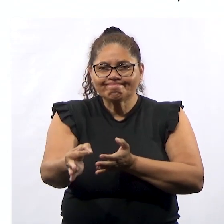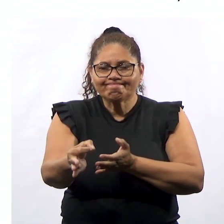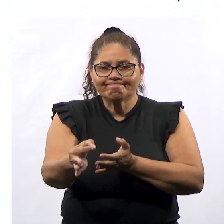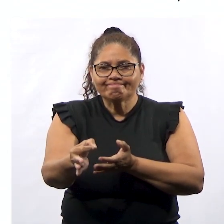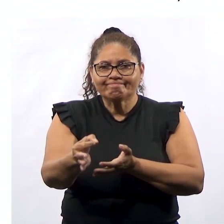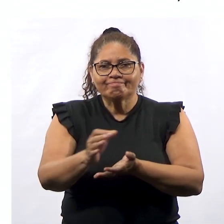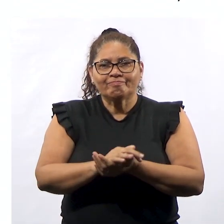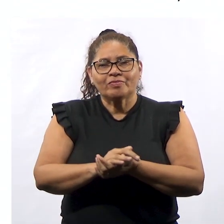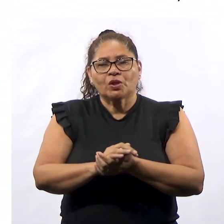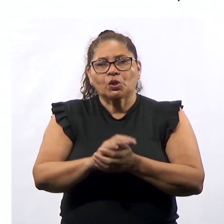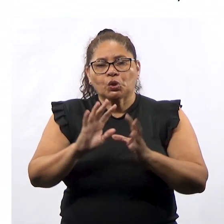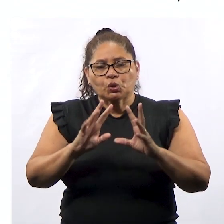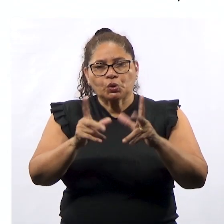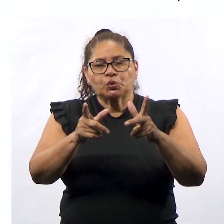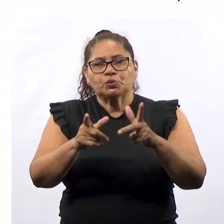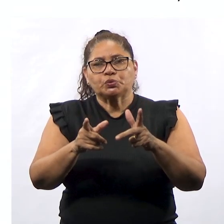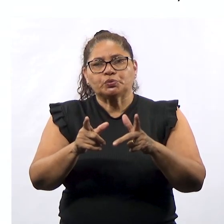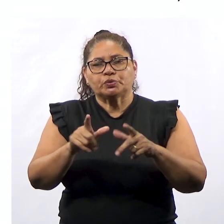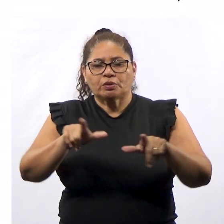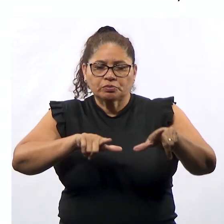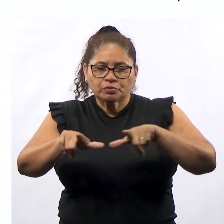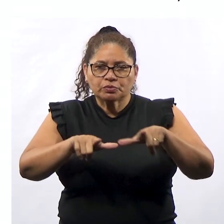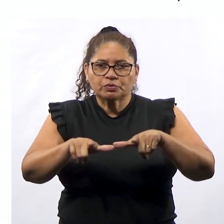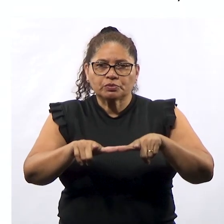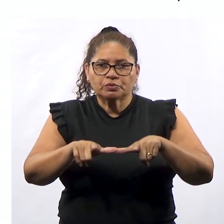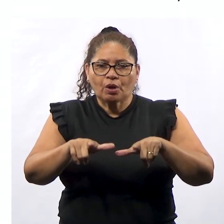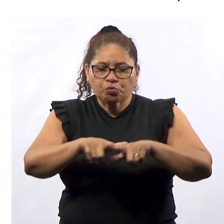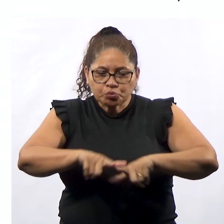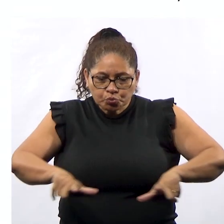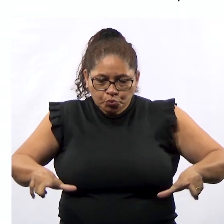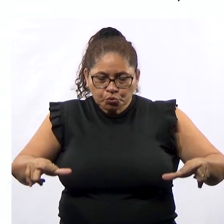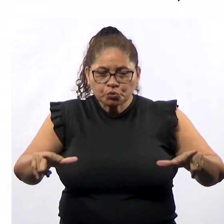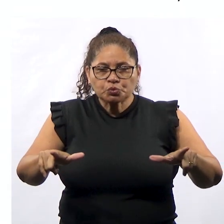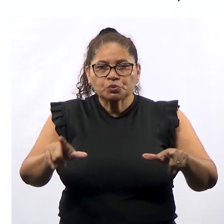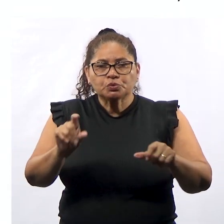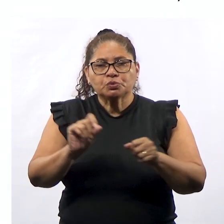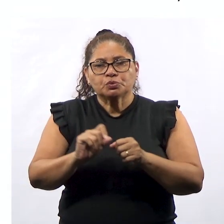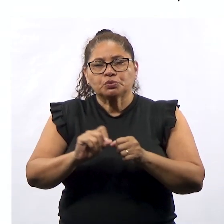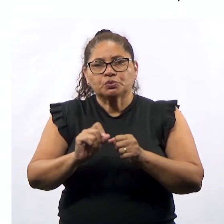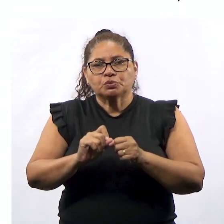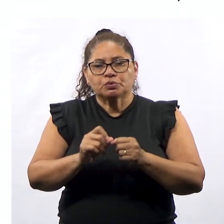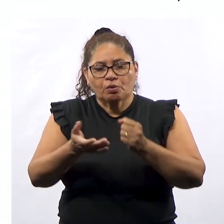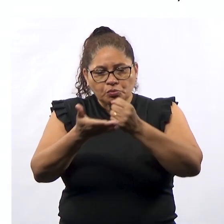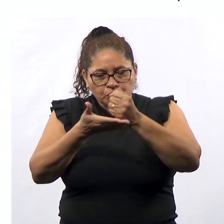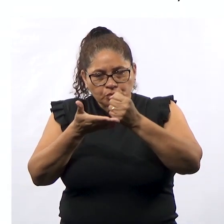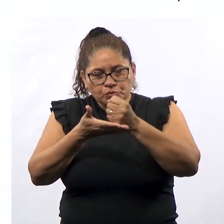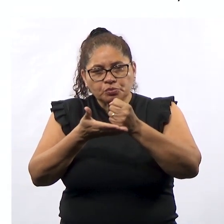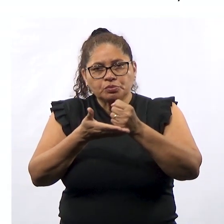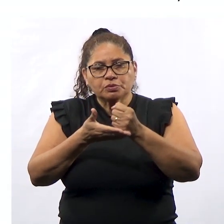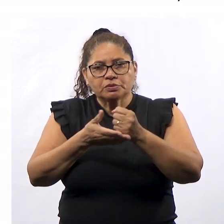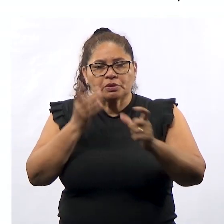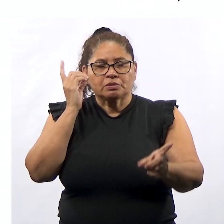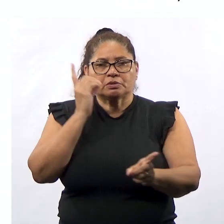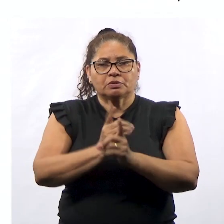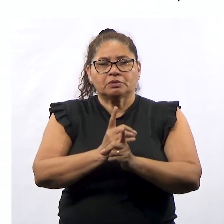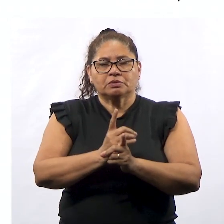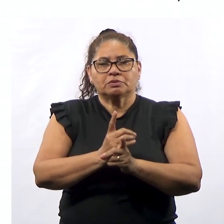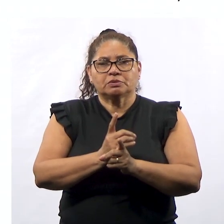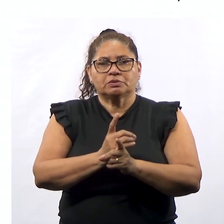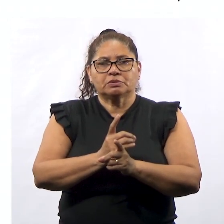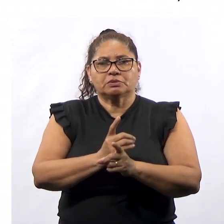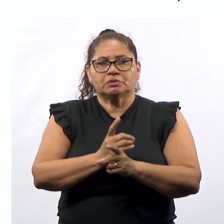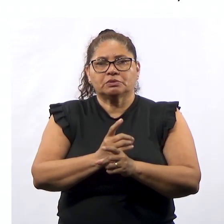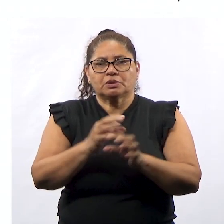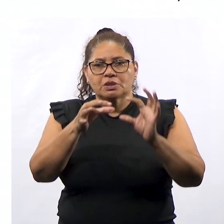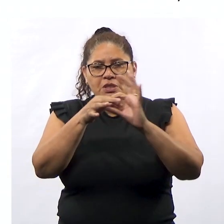corretas. Todavia, uma vez que não trabalhamos no vácuo, nem atuamos sem a existência de uma base, nos encontramos imersos